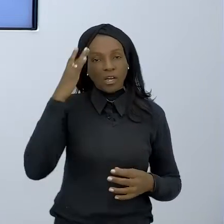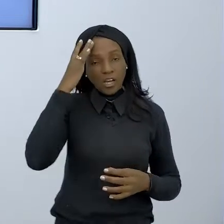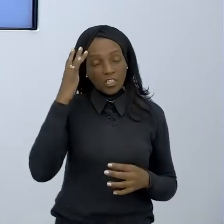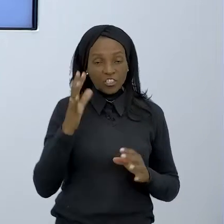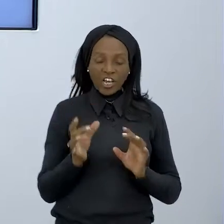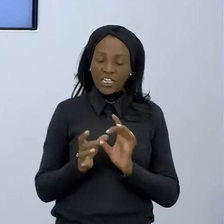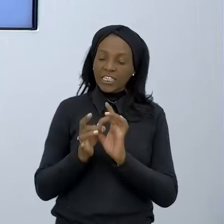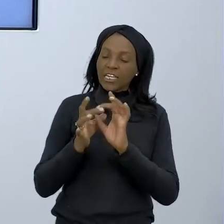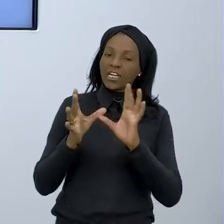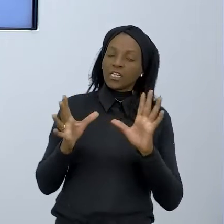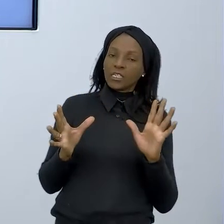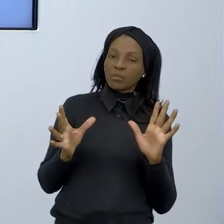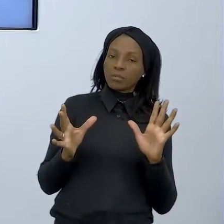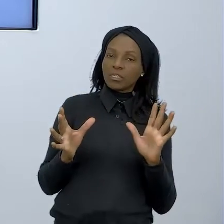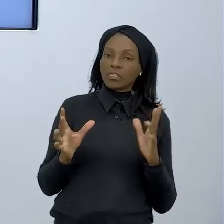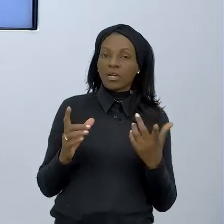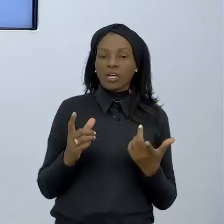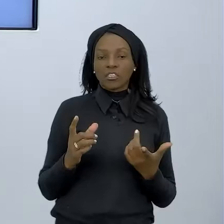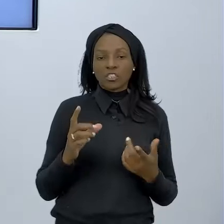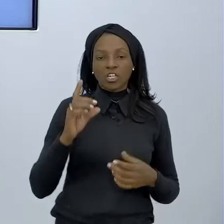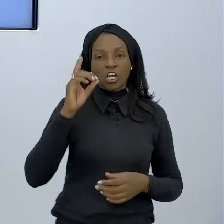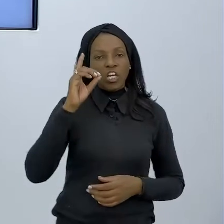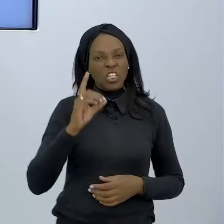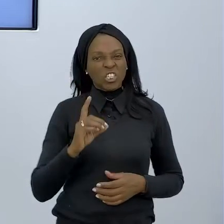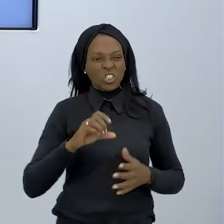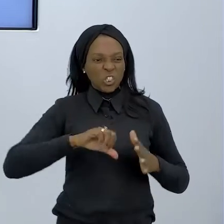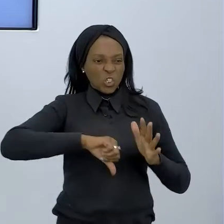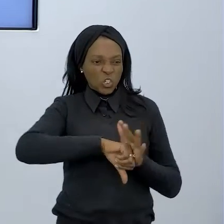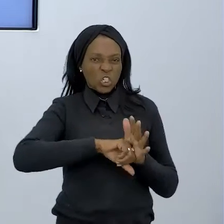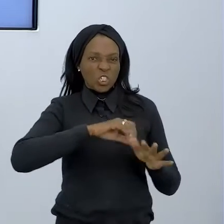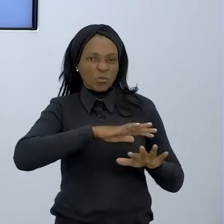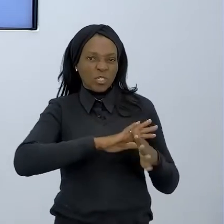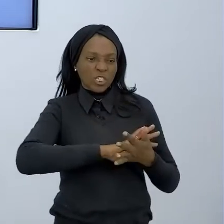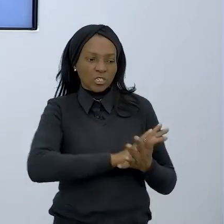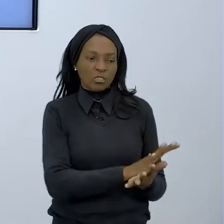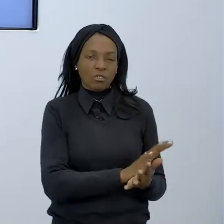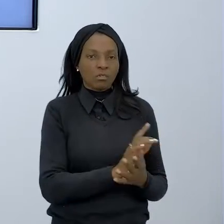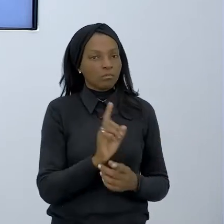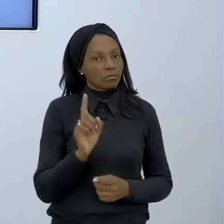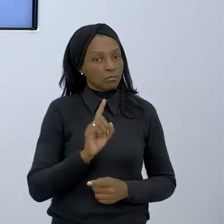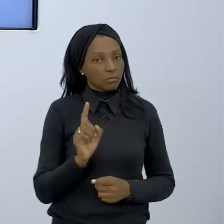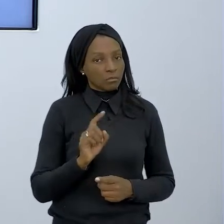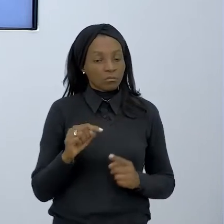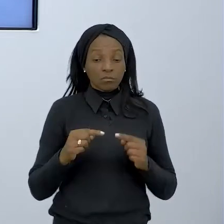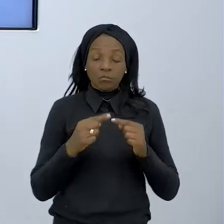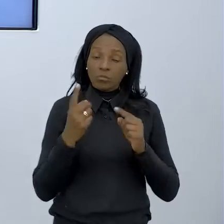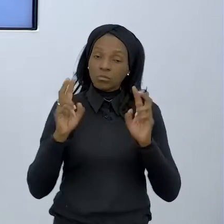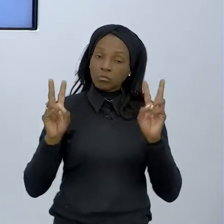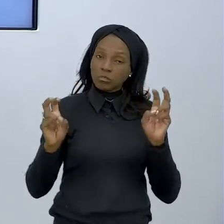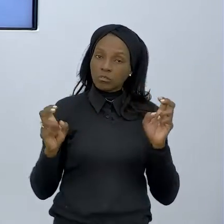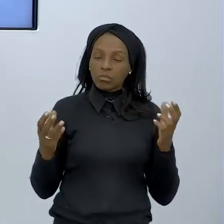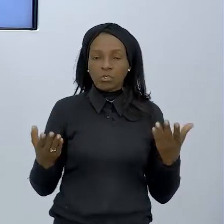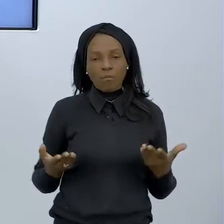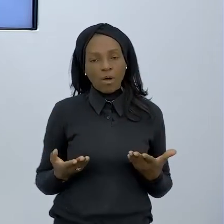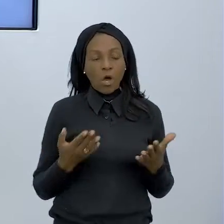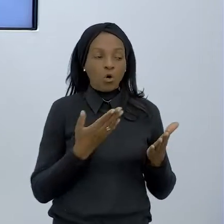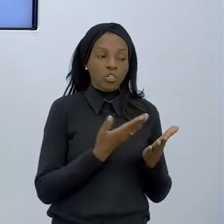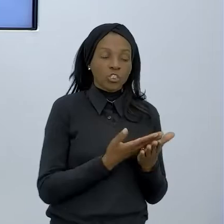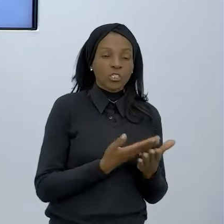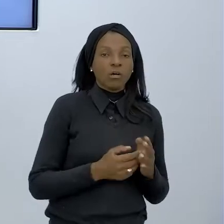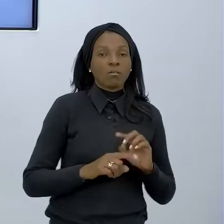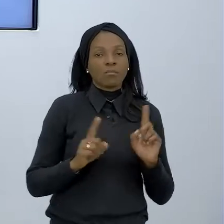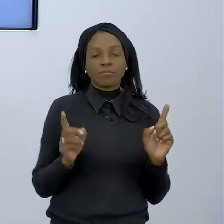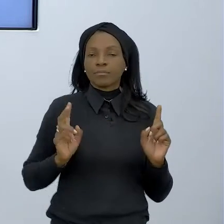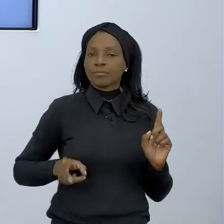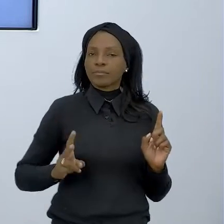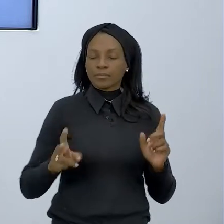liberdade individual com o direito a cometer crimes. Não é o tema da aula de hoje, mas a gente sempre tem